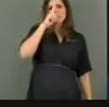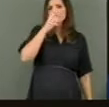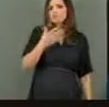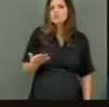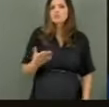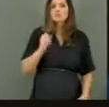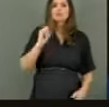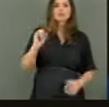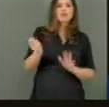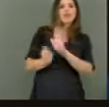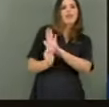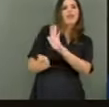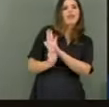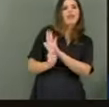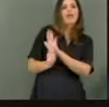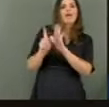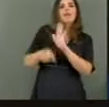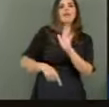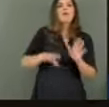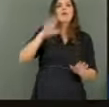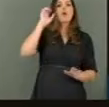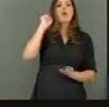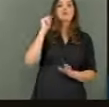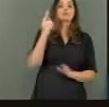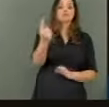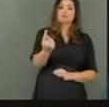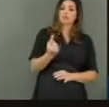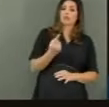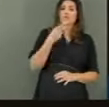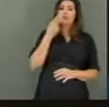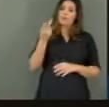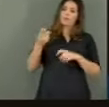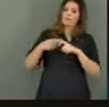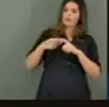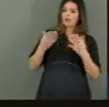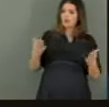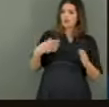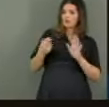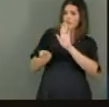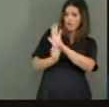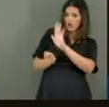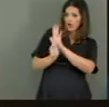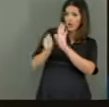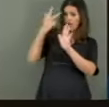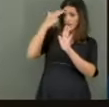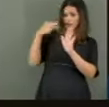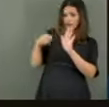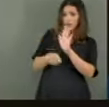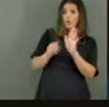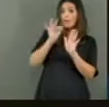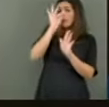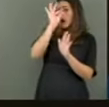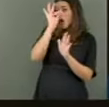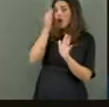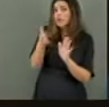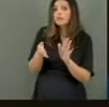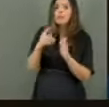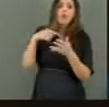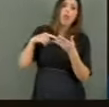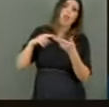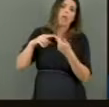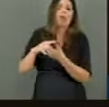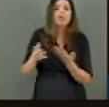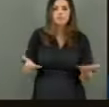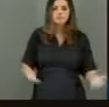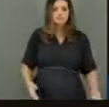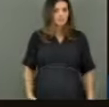envolvimento com o consumo. A coisa que eu mais ouço no consultório, doutora, maconha é natural, é uma planta, é blá blá blá blá. É o que eu mais